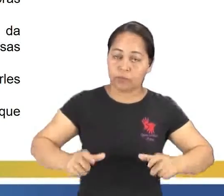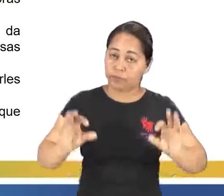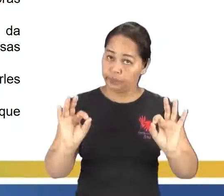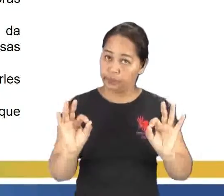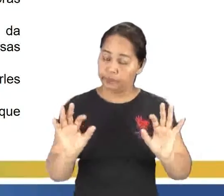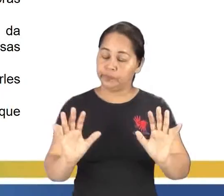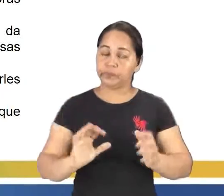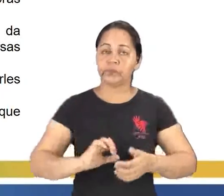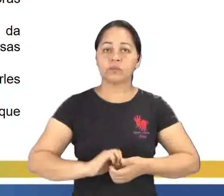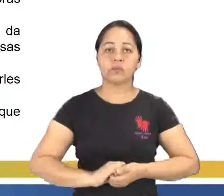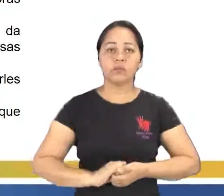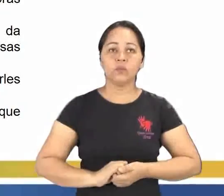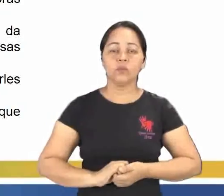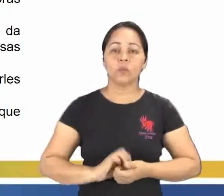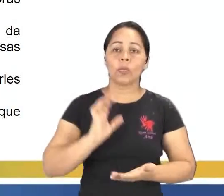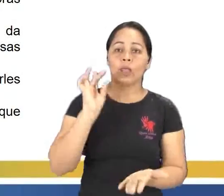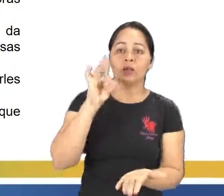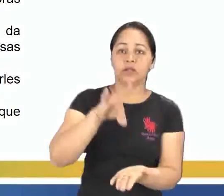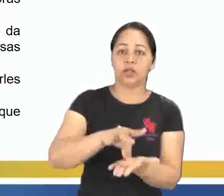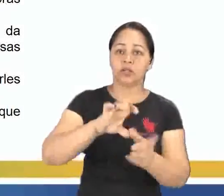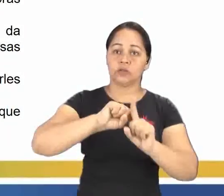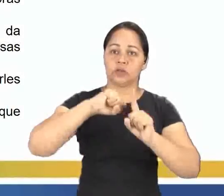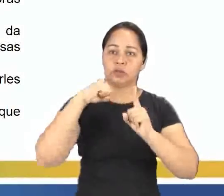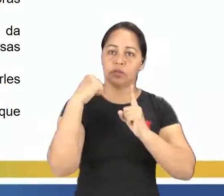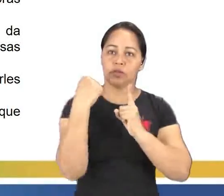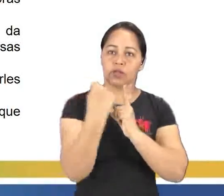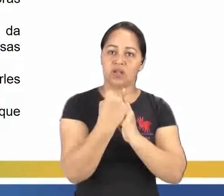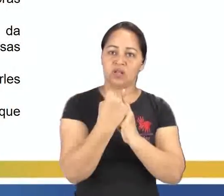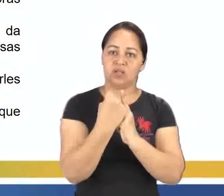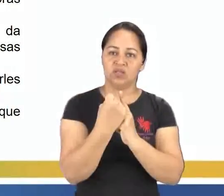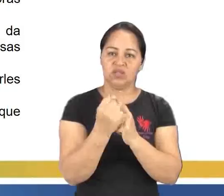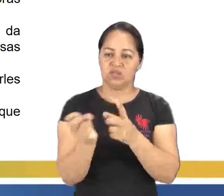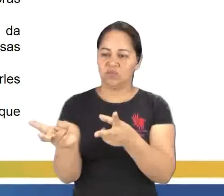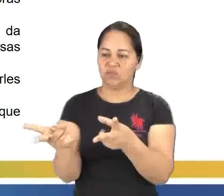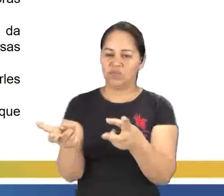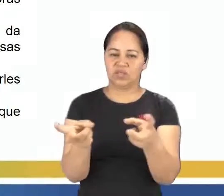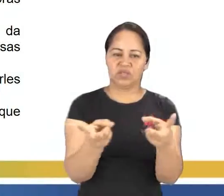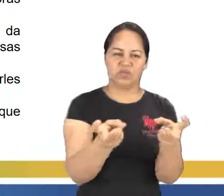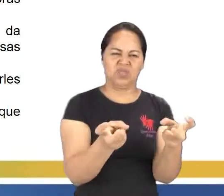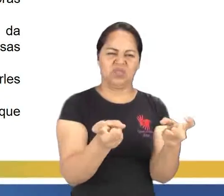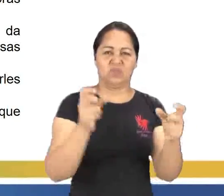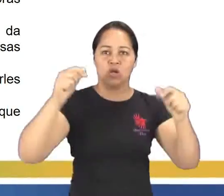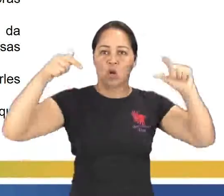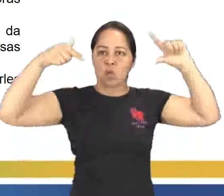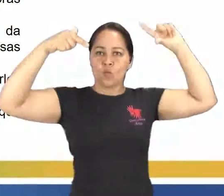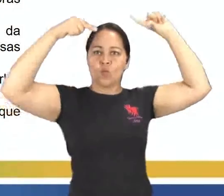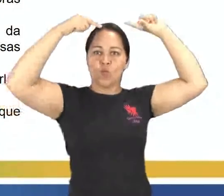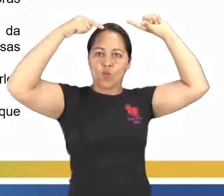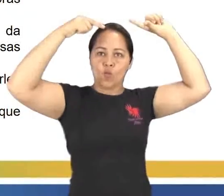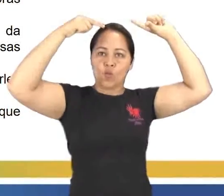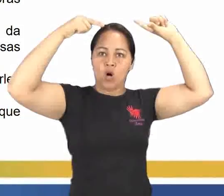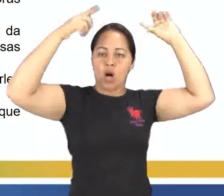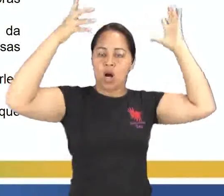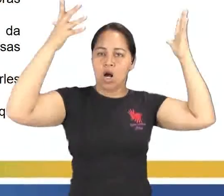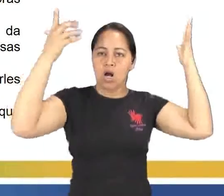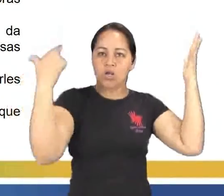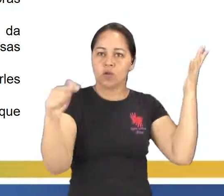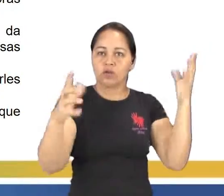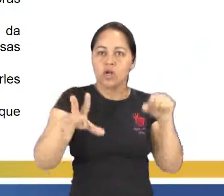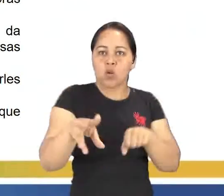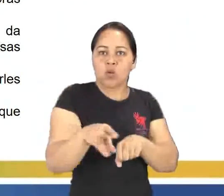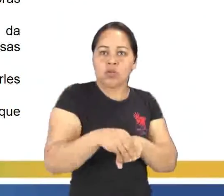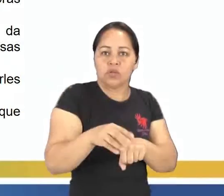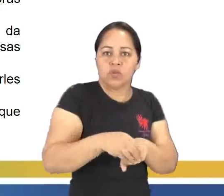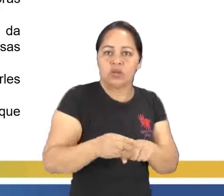certo? A realidade social era vista de uma maneira mais decadente, mais marginalizada. Todos os aspectos sociais